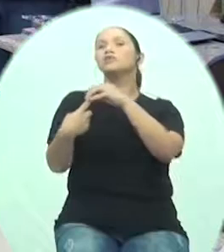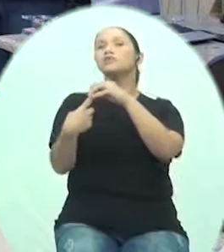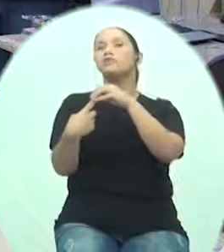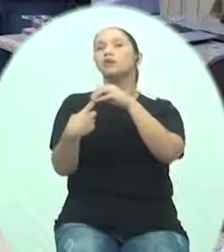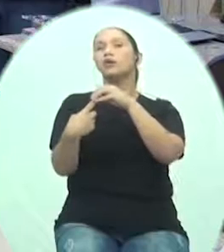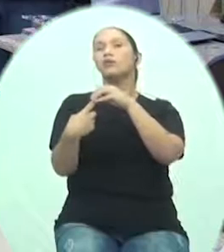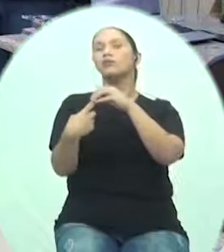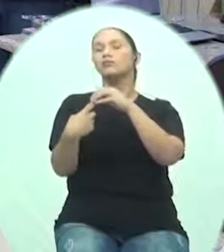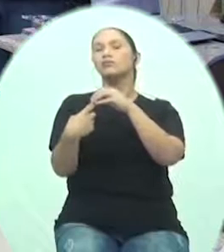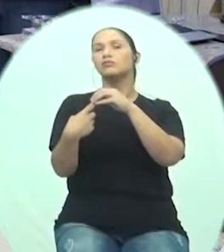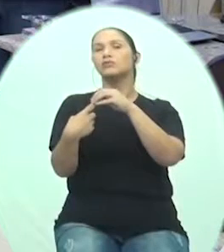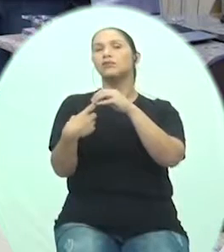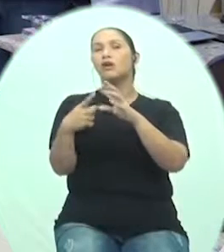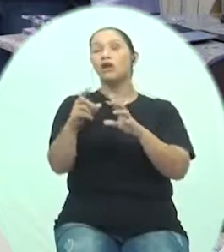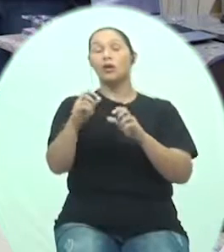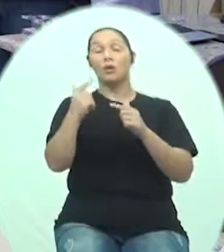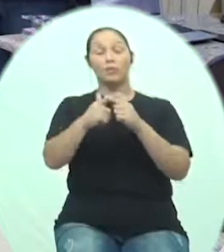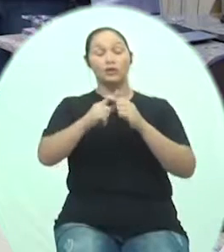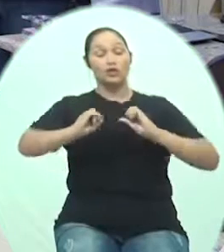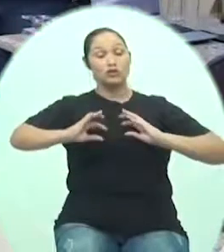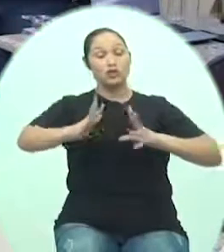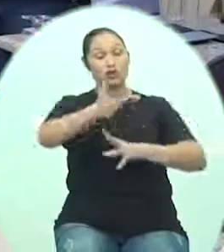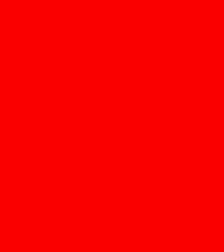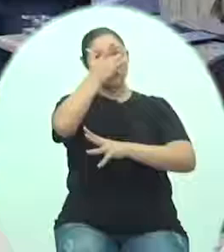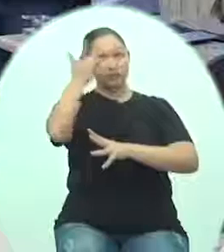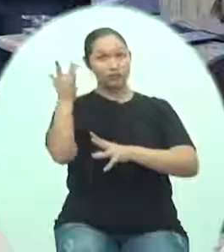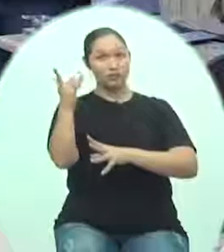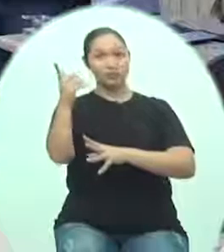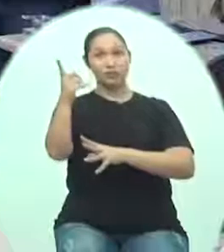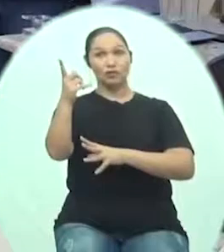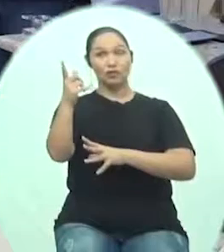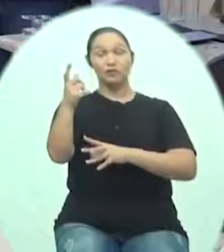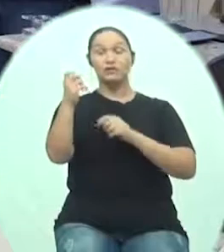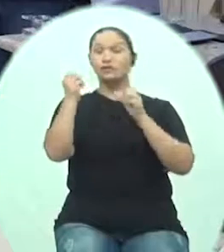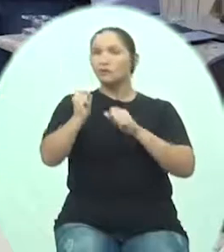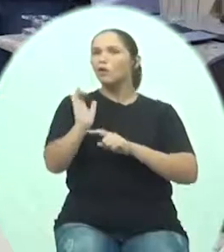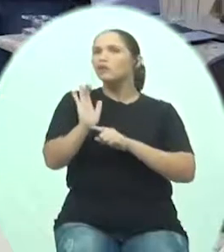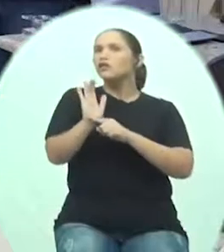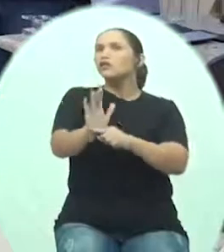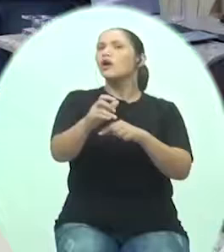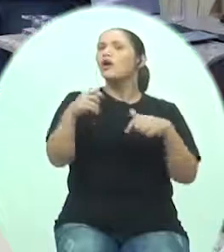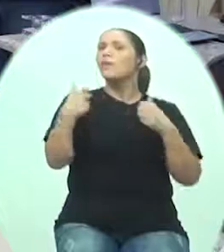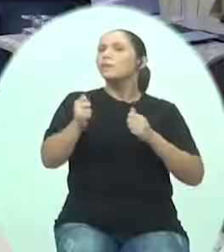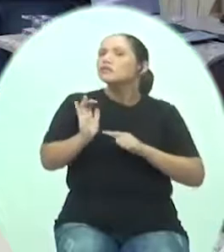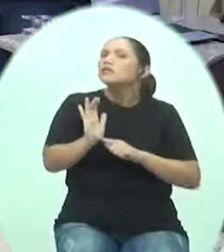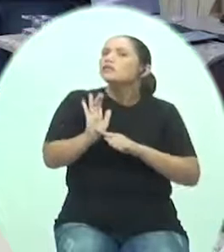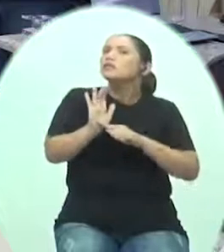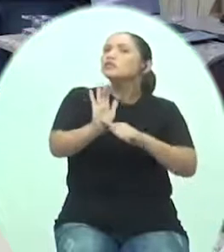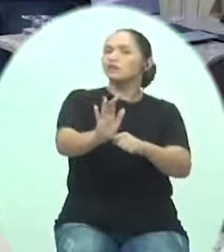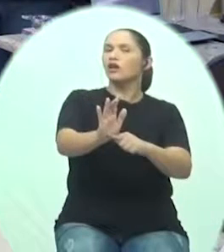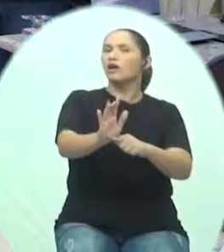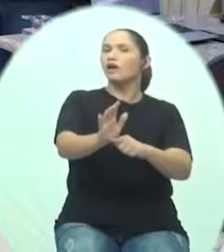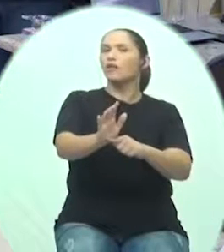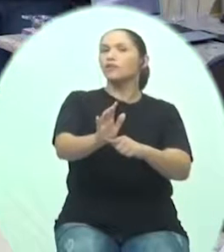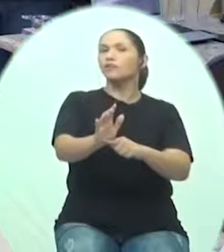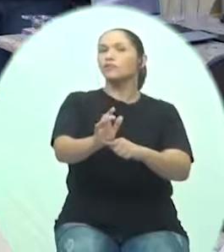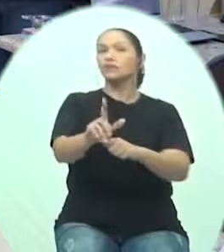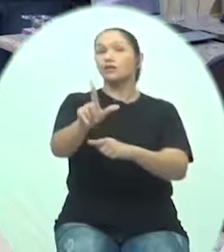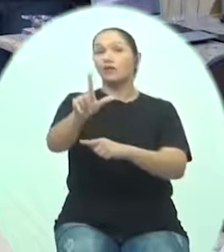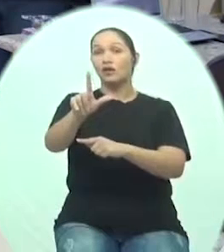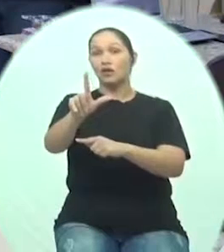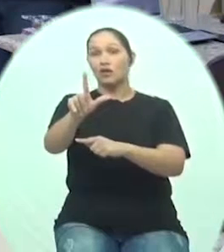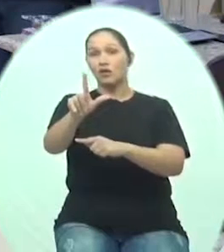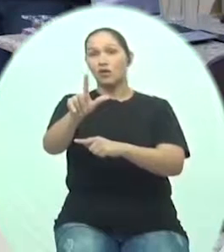diferente mas todo cidadão que possui alguma coisa tem que se doar também dizia aquele slog do laios que sempre usou